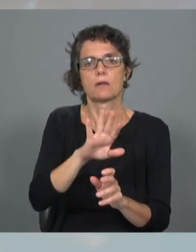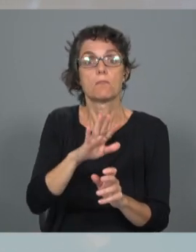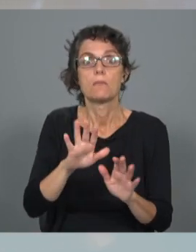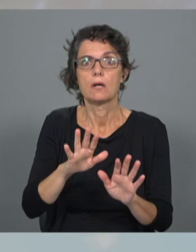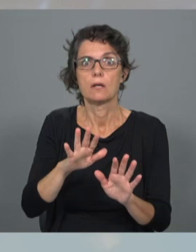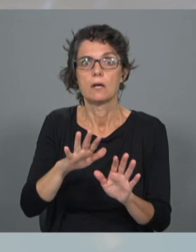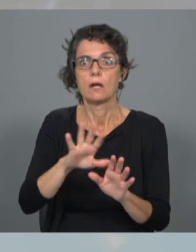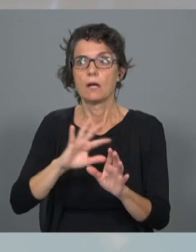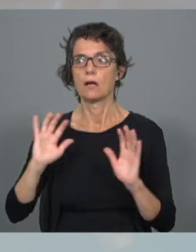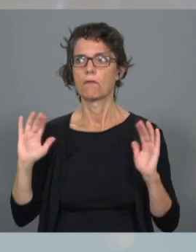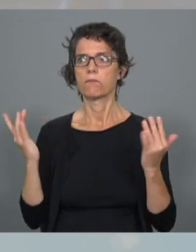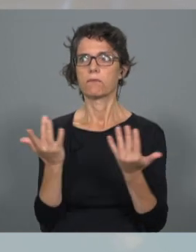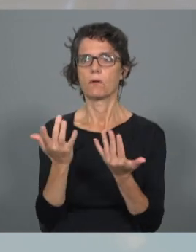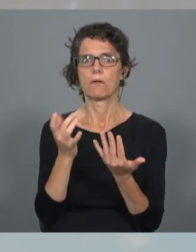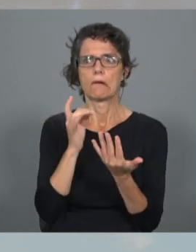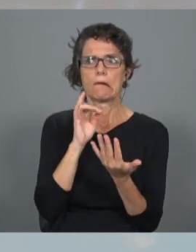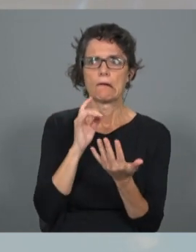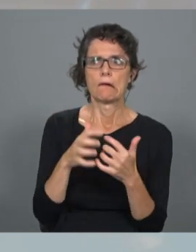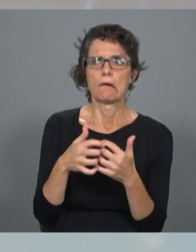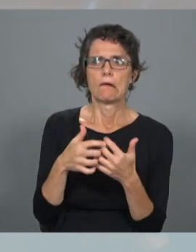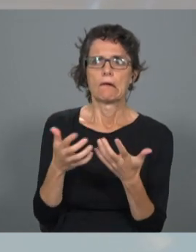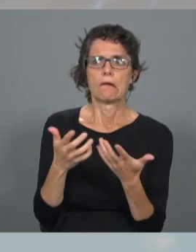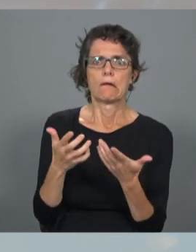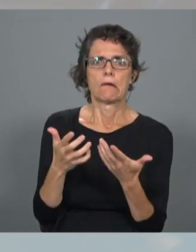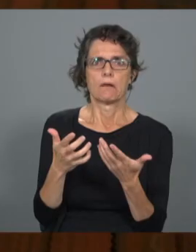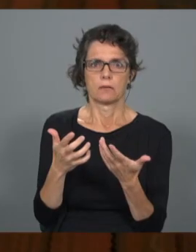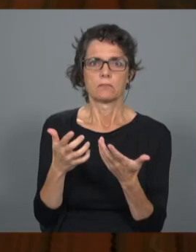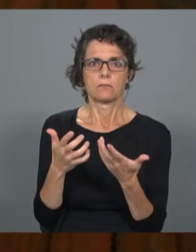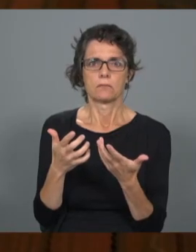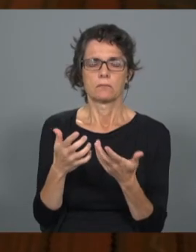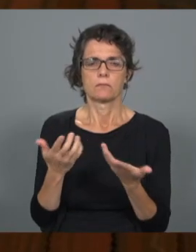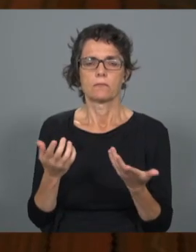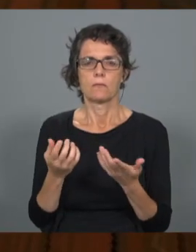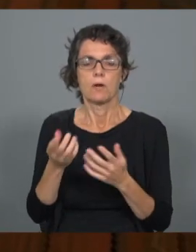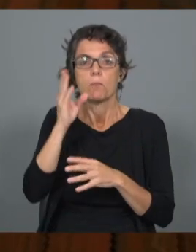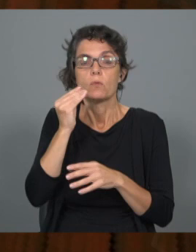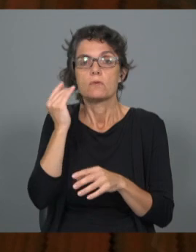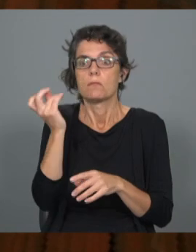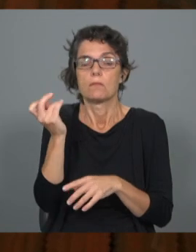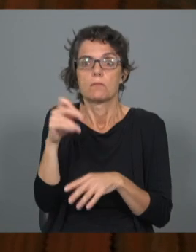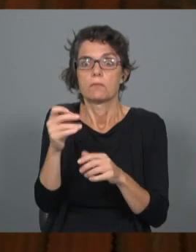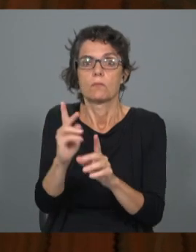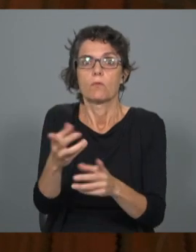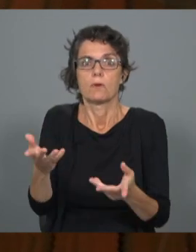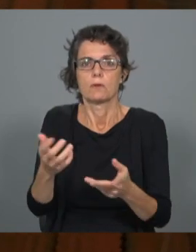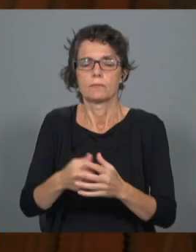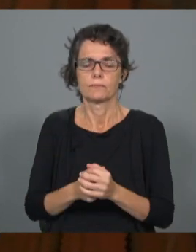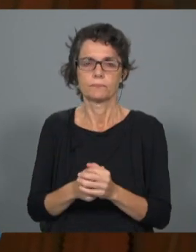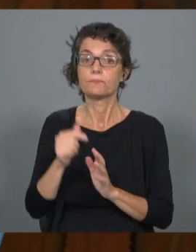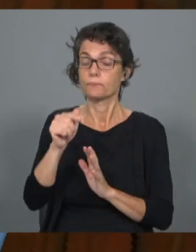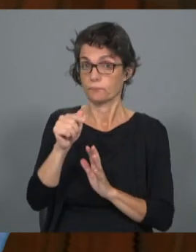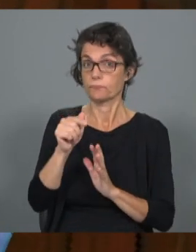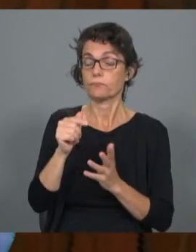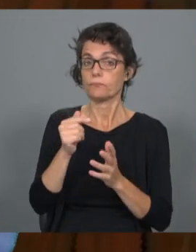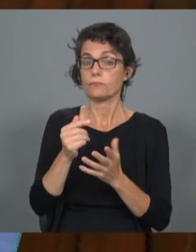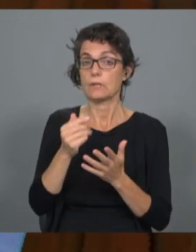muita insegurança e imprevisibilidade. É uma situação, digamos, pelo ponto de vista da segurança, como dizia, imprevisível.